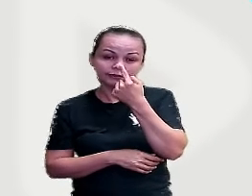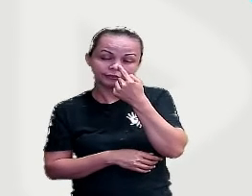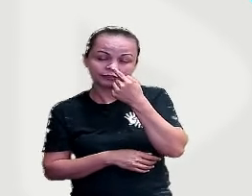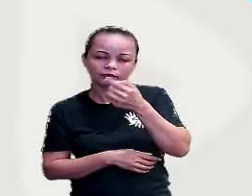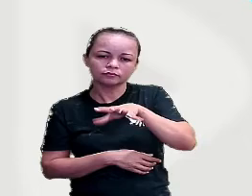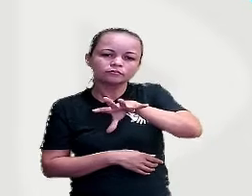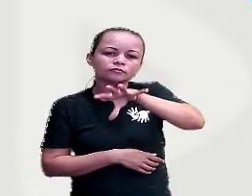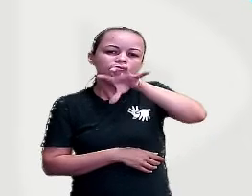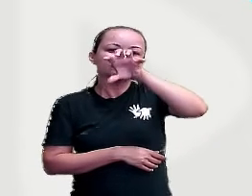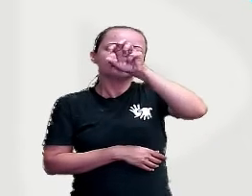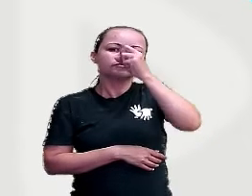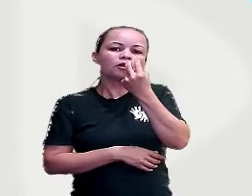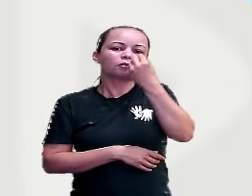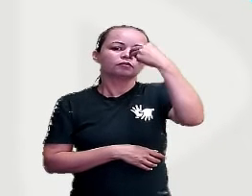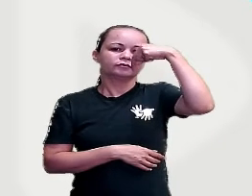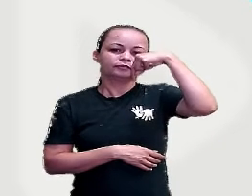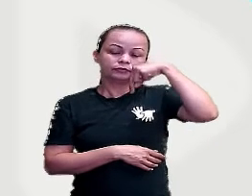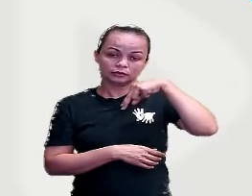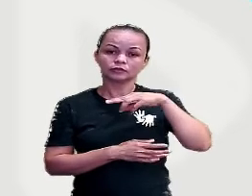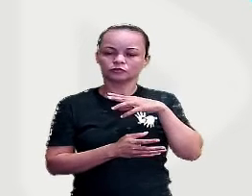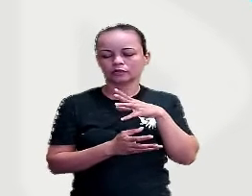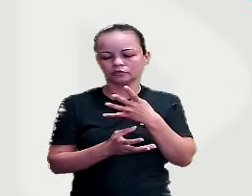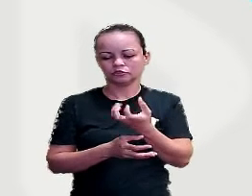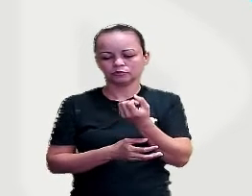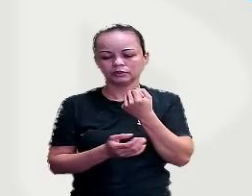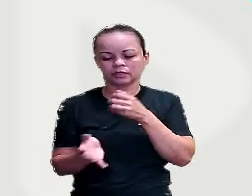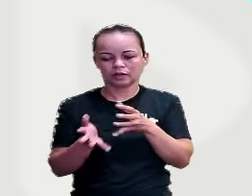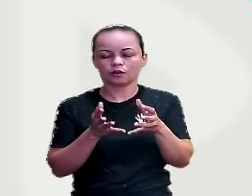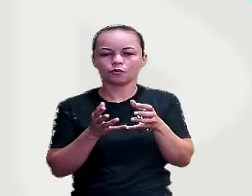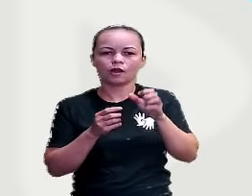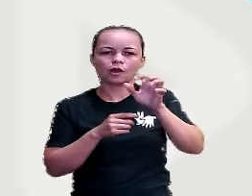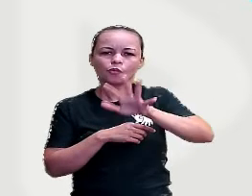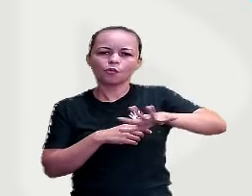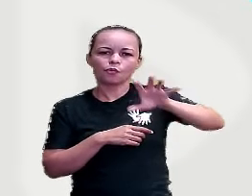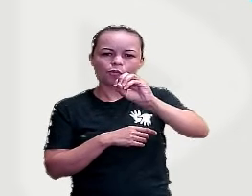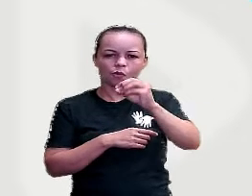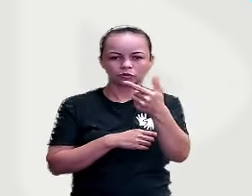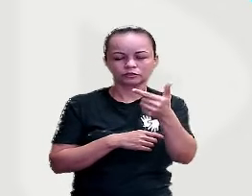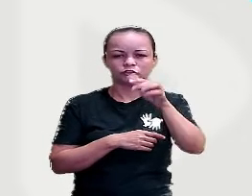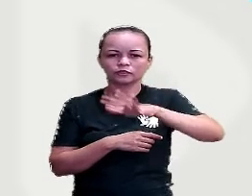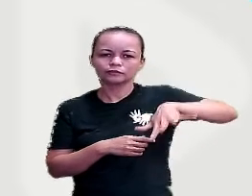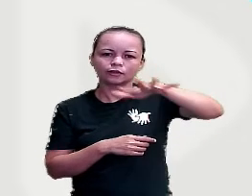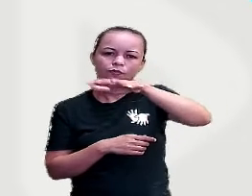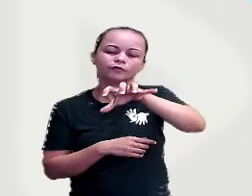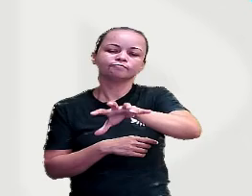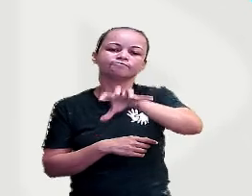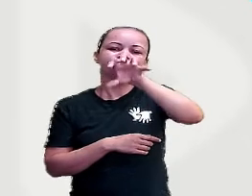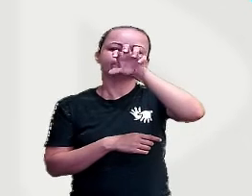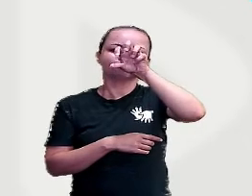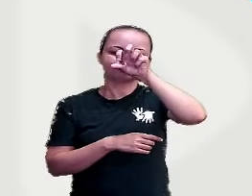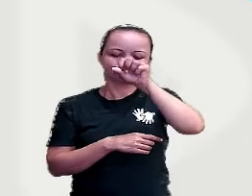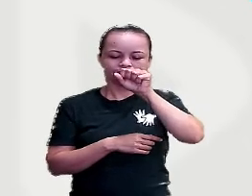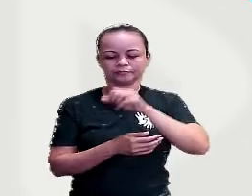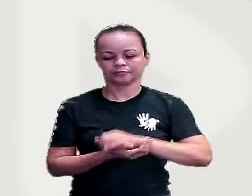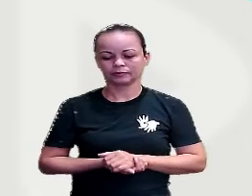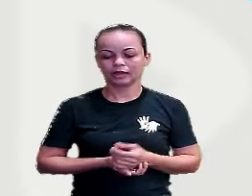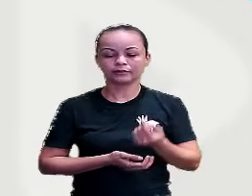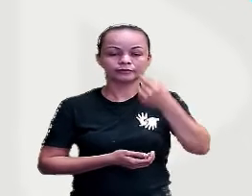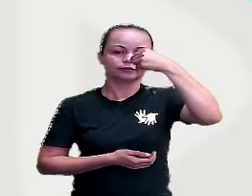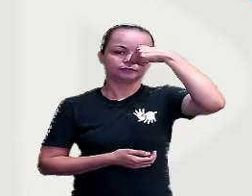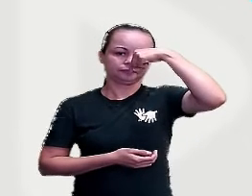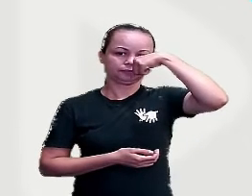nariz, Por onde nós vamos inspirar o ar, que está disponível, o oxigênio que está disponível no ar. Aí segue a